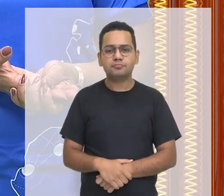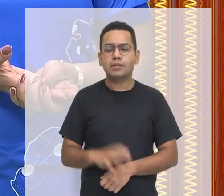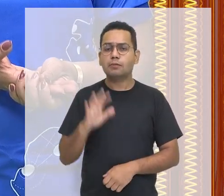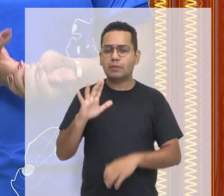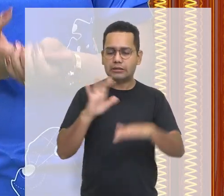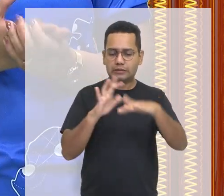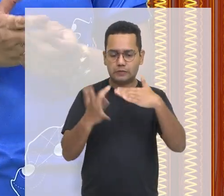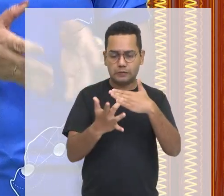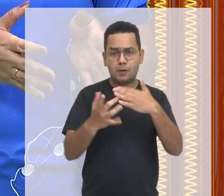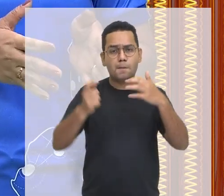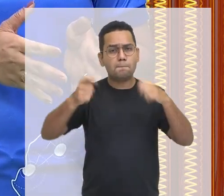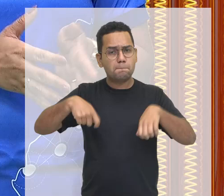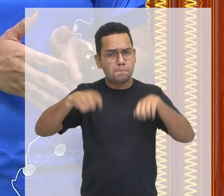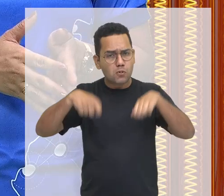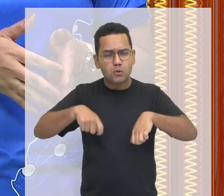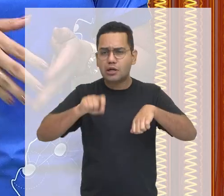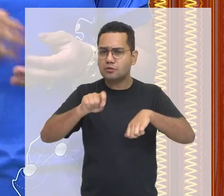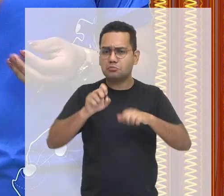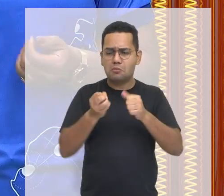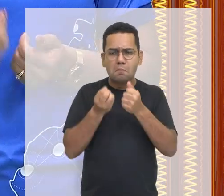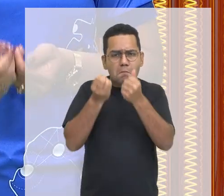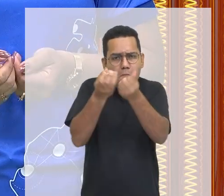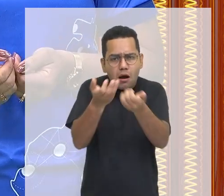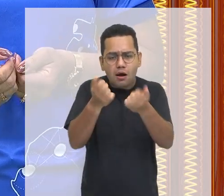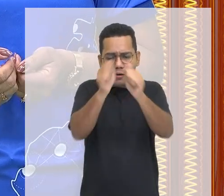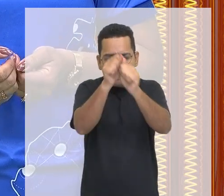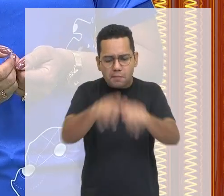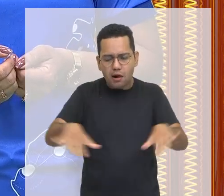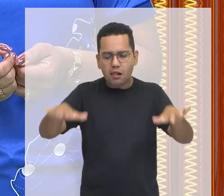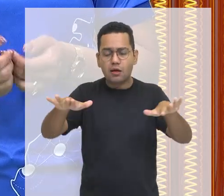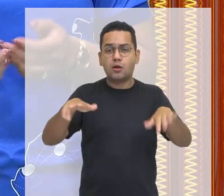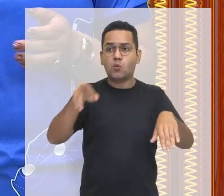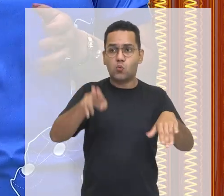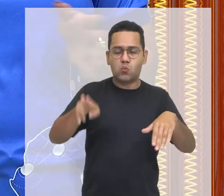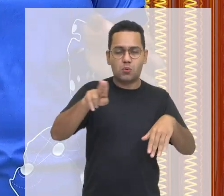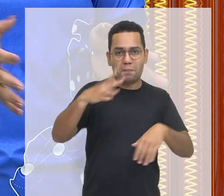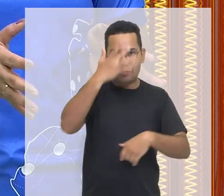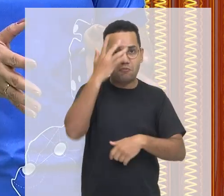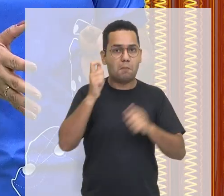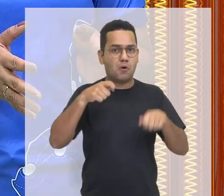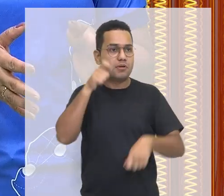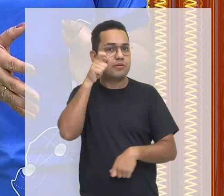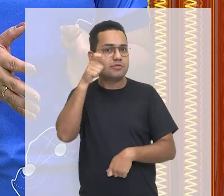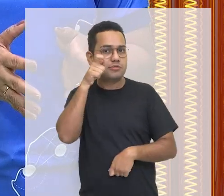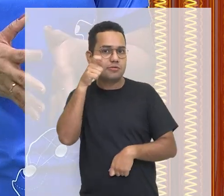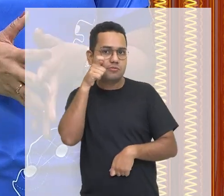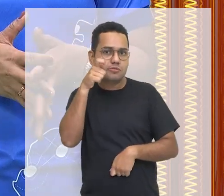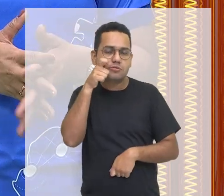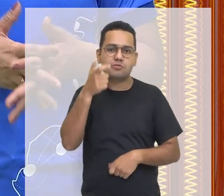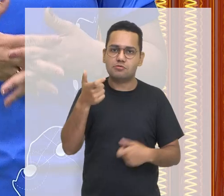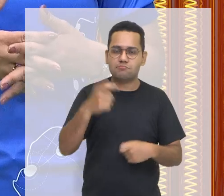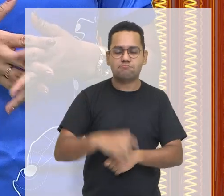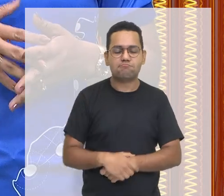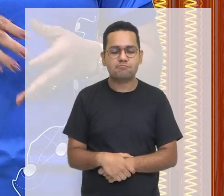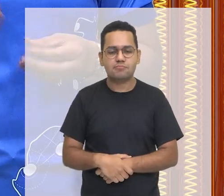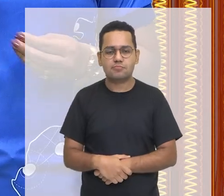conteúdos culturais sejam compartilhados e consumidos globalmente em questão de segundos,